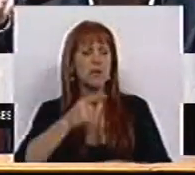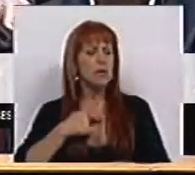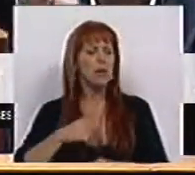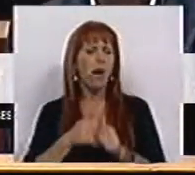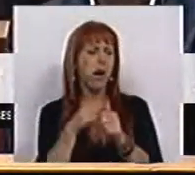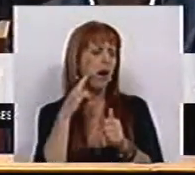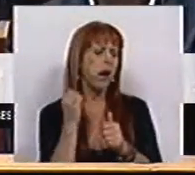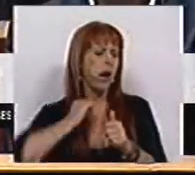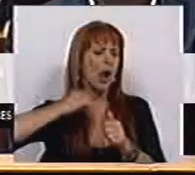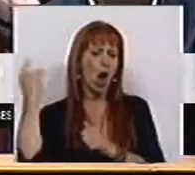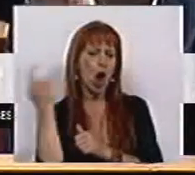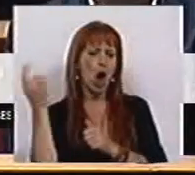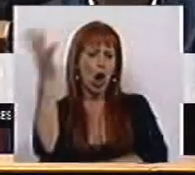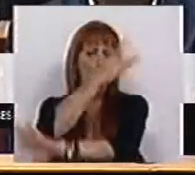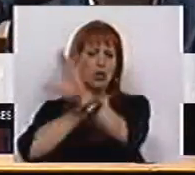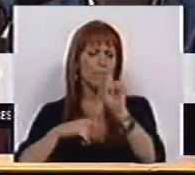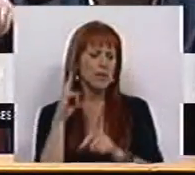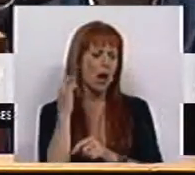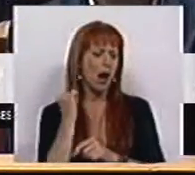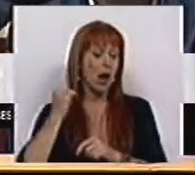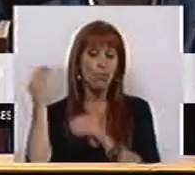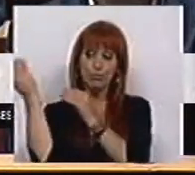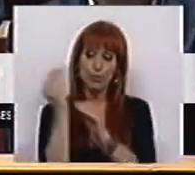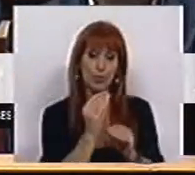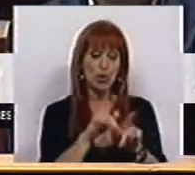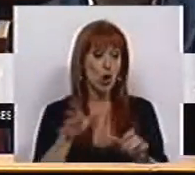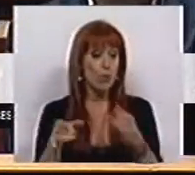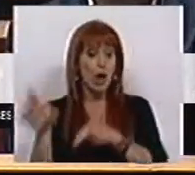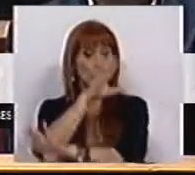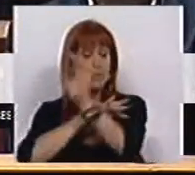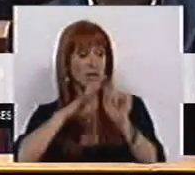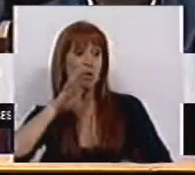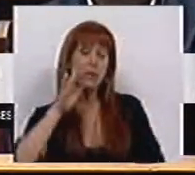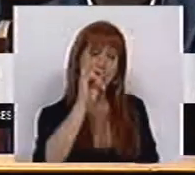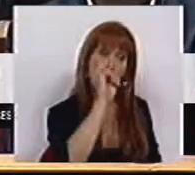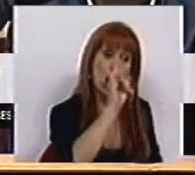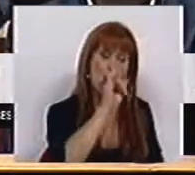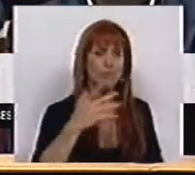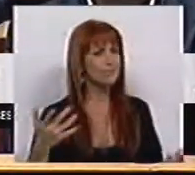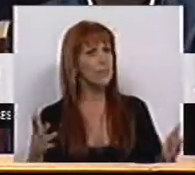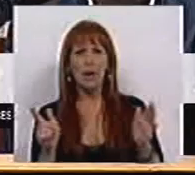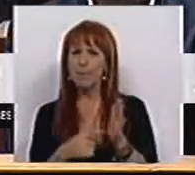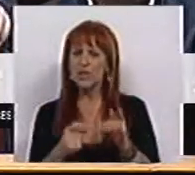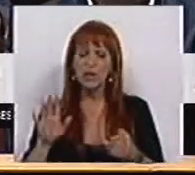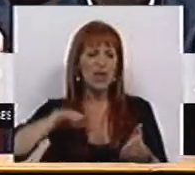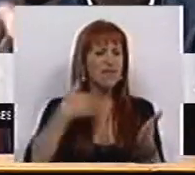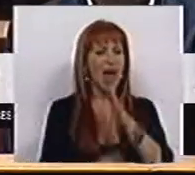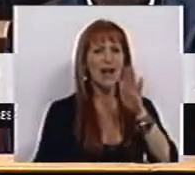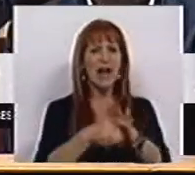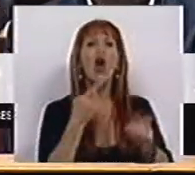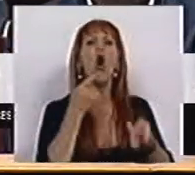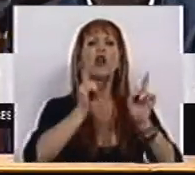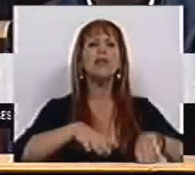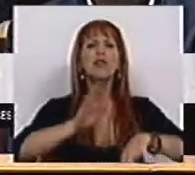não cumpre a diretiva europeia, nem sequer a instrução que a Comissão Europeia lhe fez chegar, que é necessário repor a